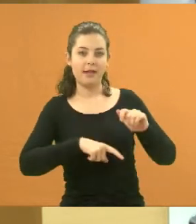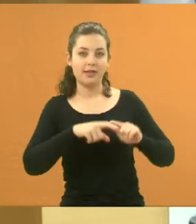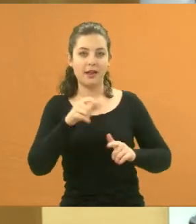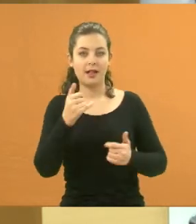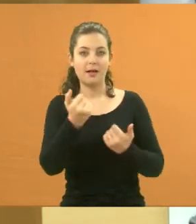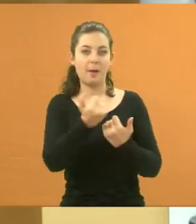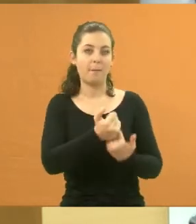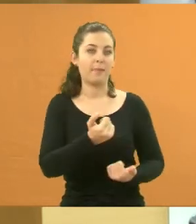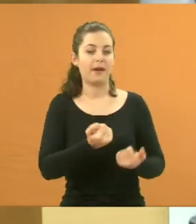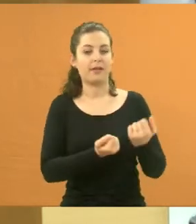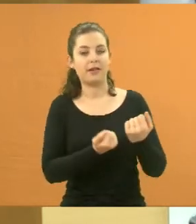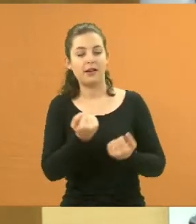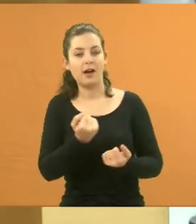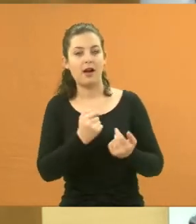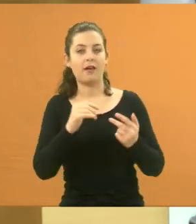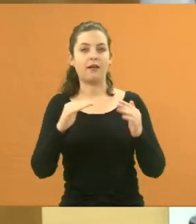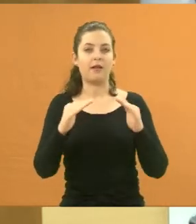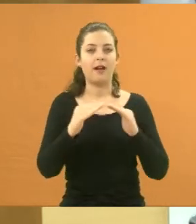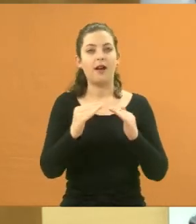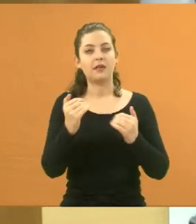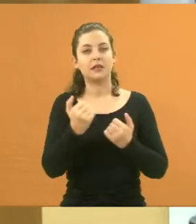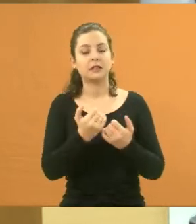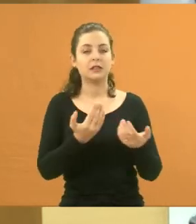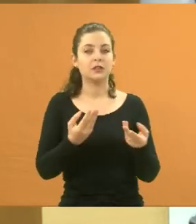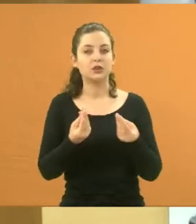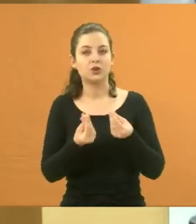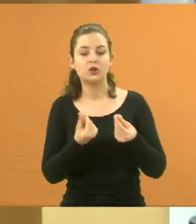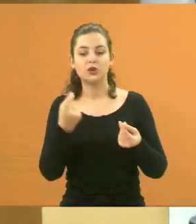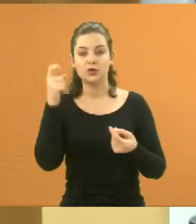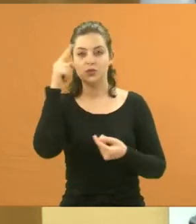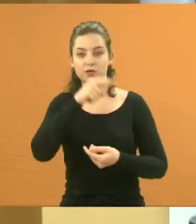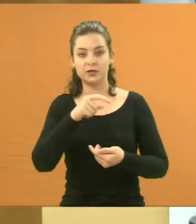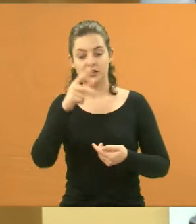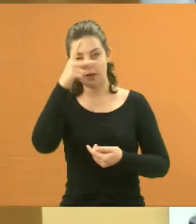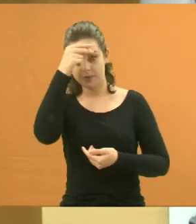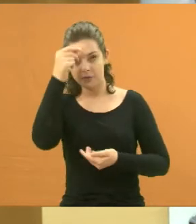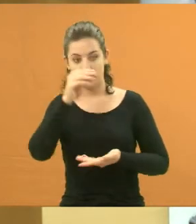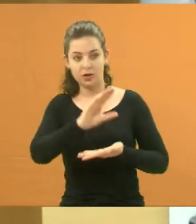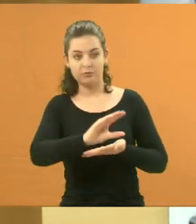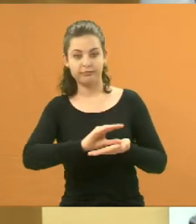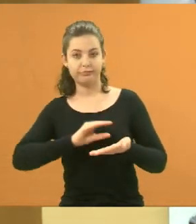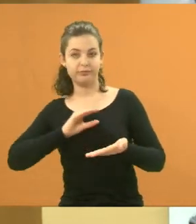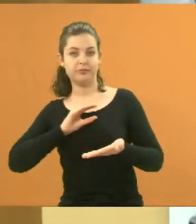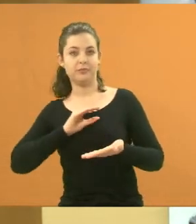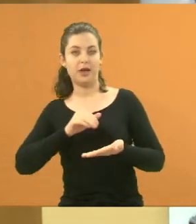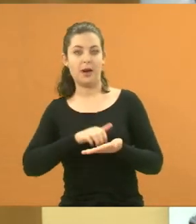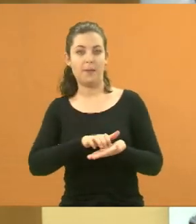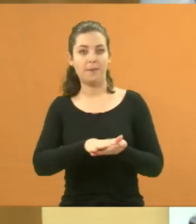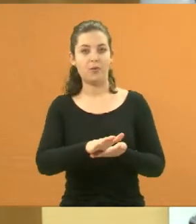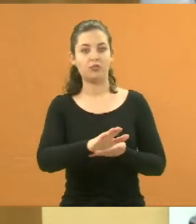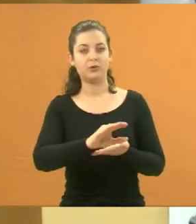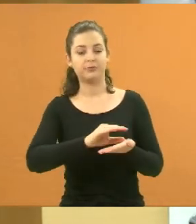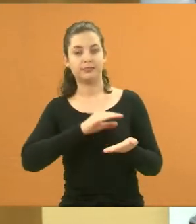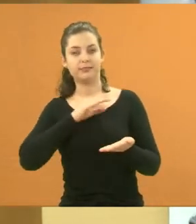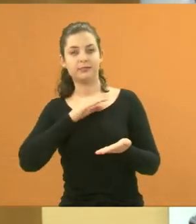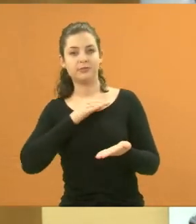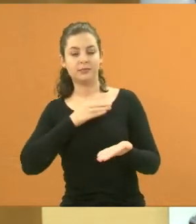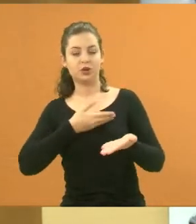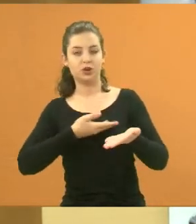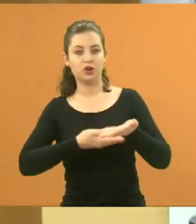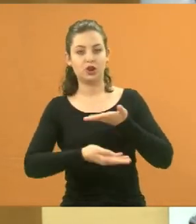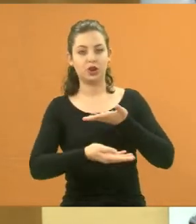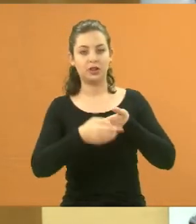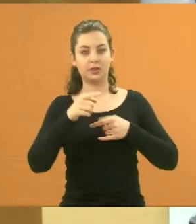bens próprios. Tem uma dificuldade muito grande nesse sentido da prefeitura receber o valor de multa com material. Mas deveria